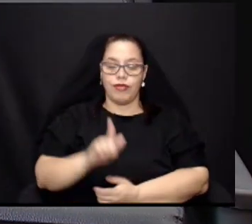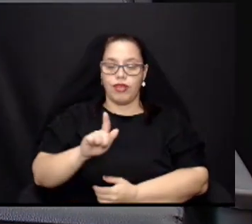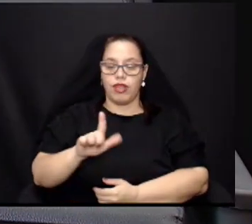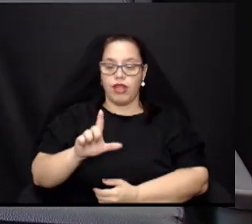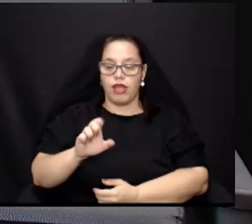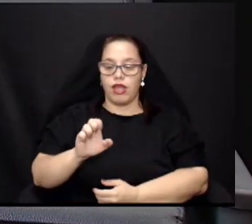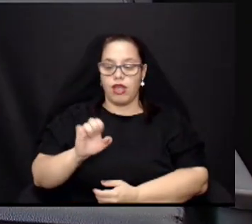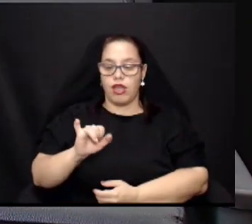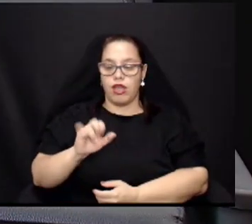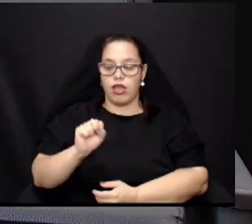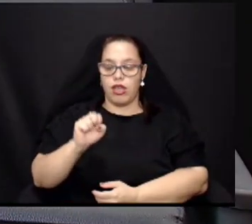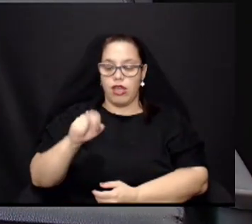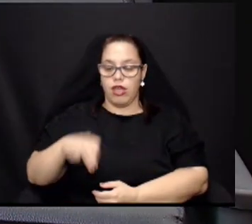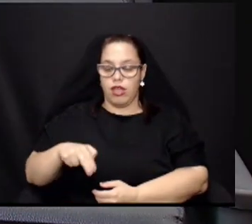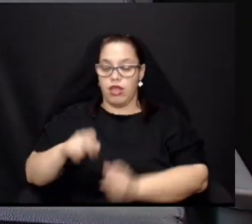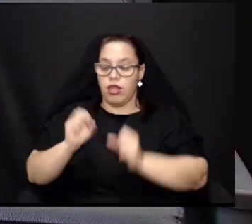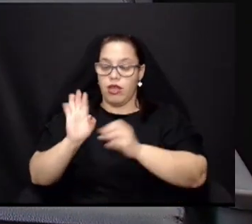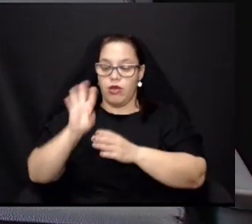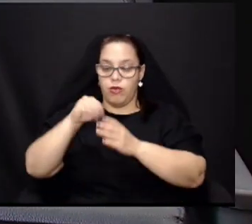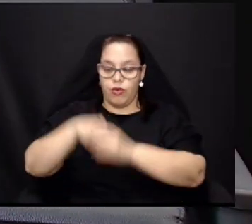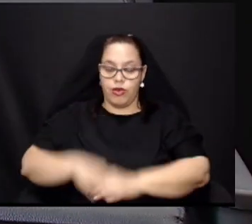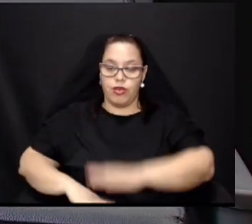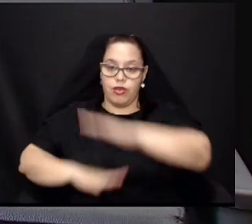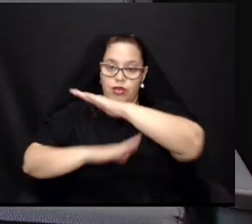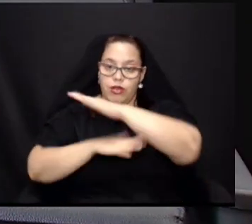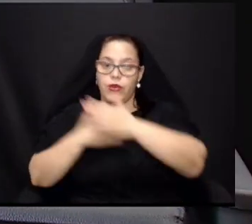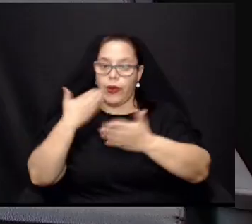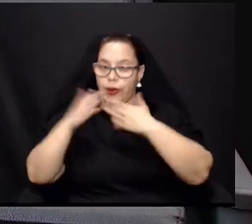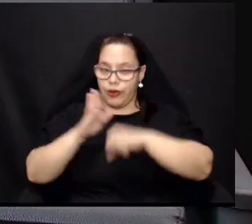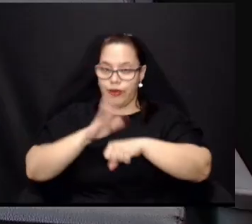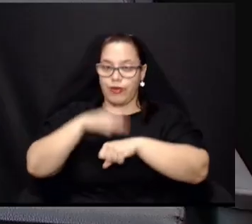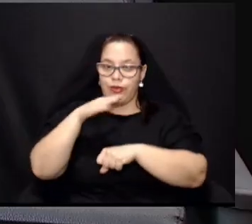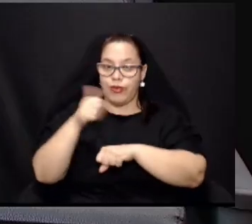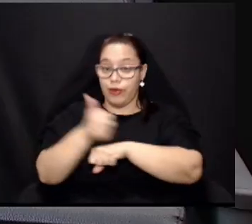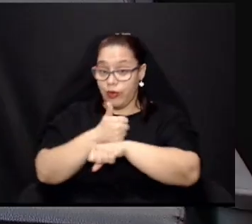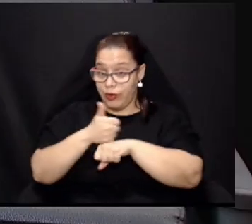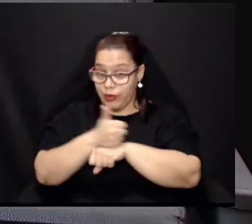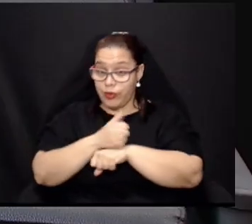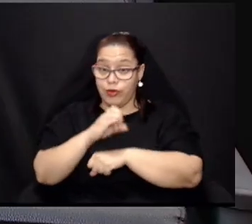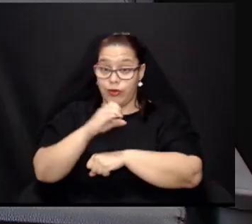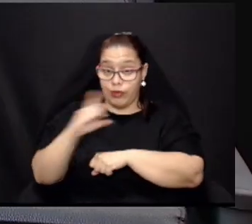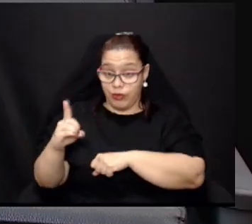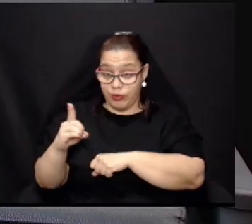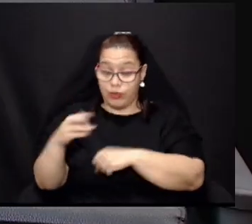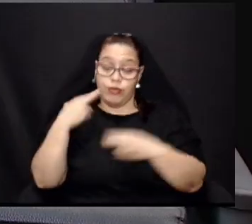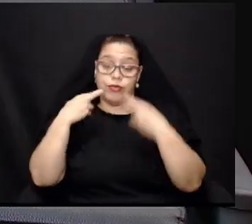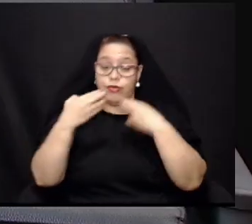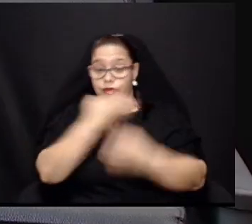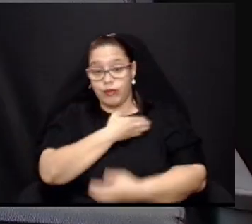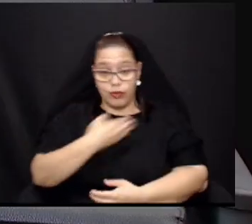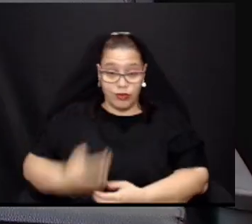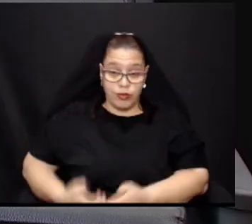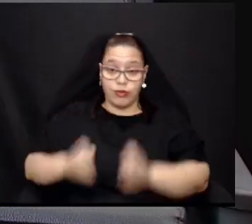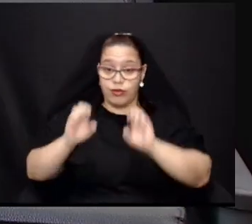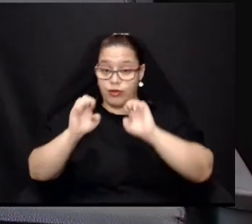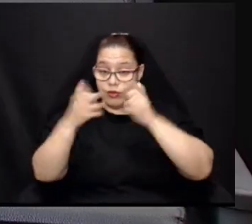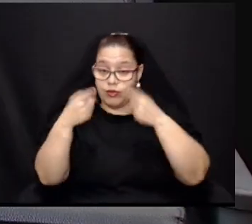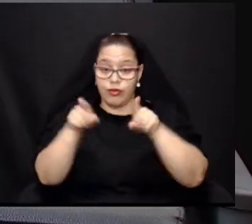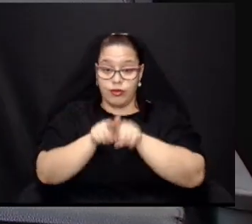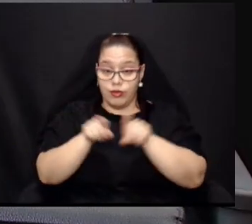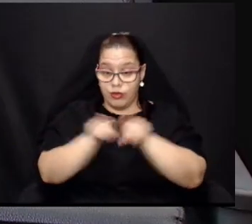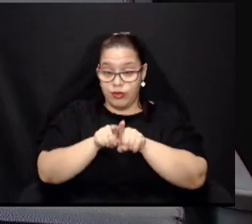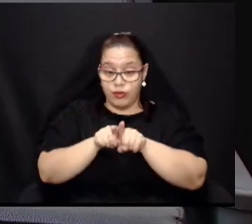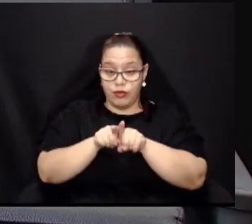no Por Dentro da Câmara, em contar um pouco mais sobre a sua função, né, como coordenador de Relações Públicas e Cerimonial e também um pouco mais sobre essa